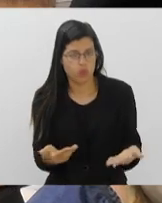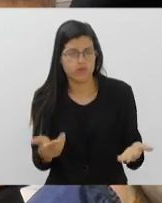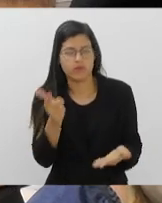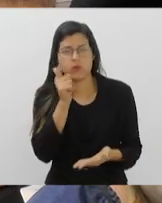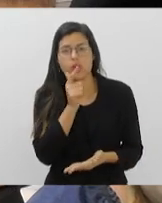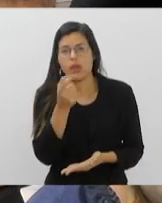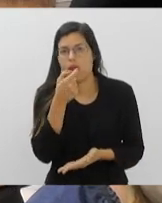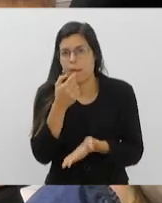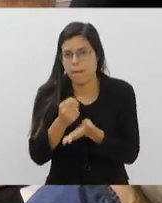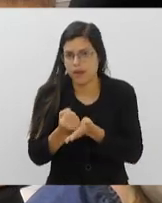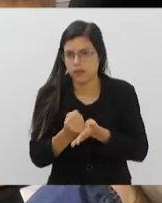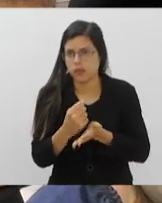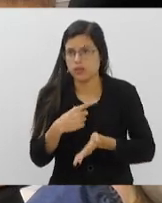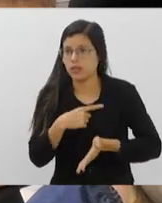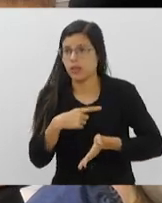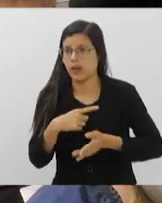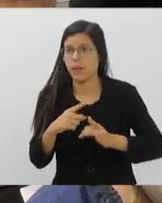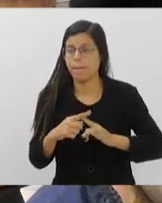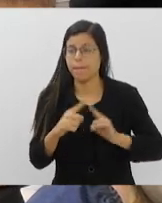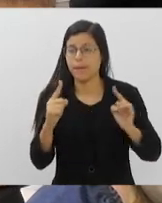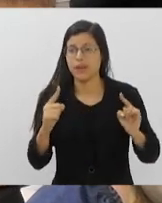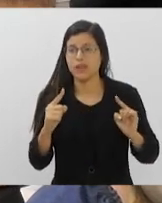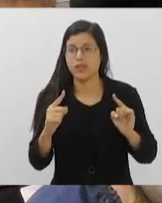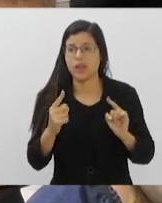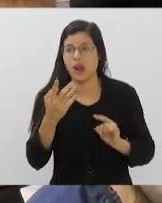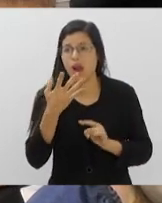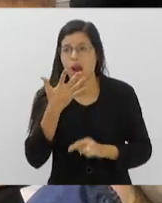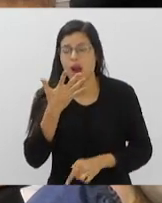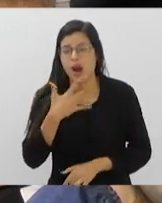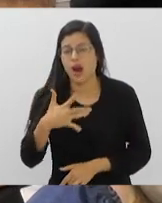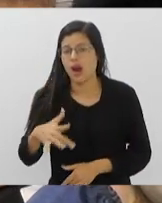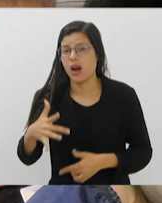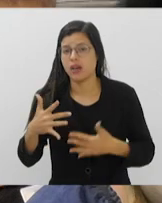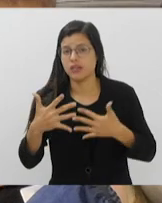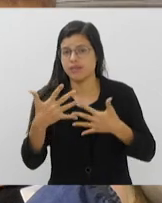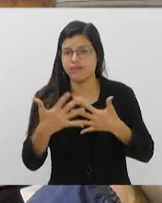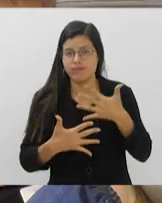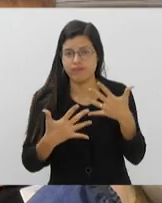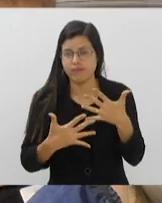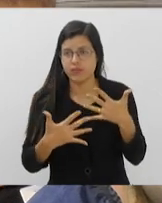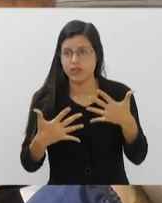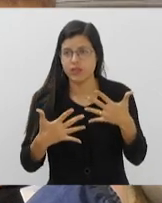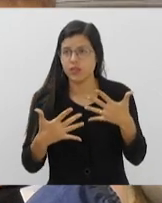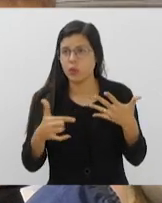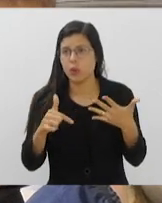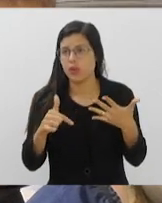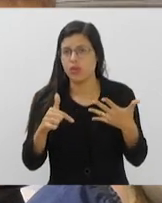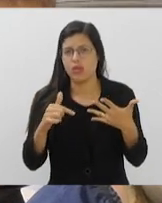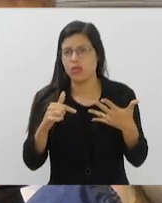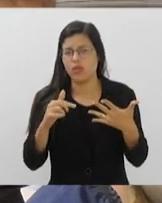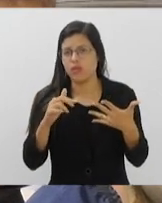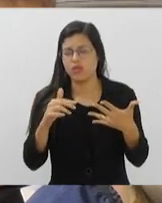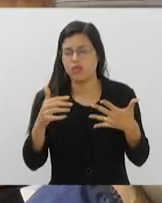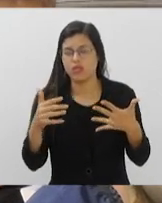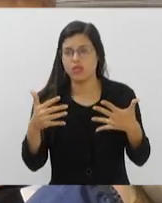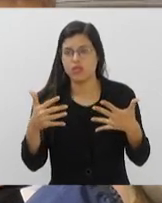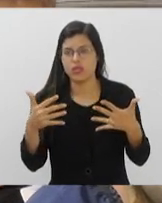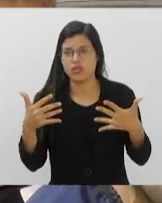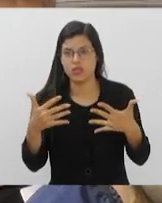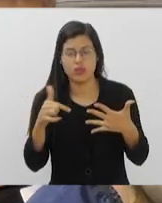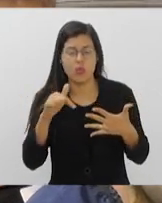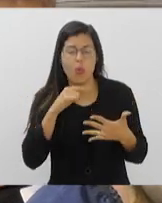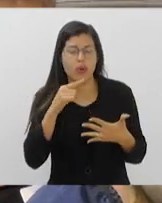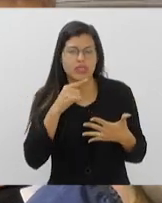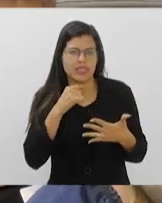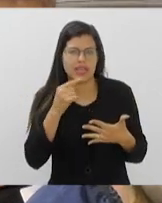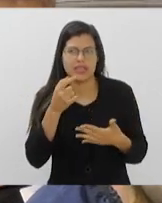esse medicamento mas só que o a criança típica Nem todas consegu esse medicamento então adoção tem crianças típicas no